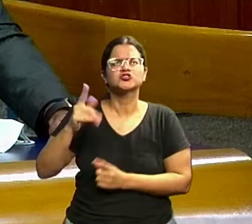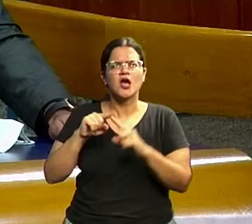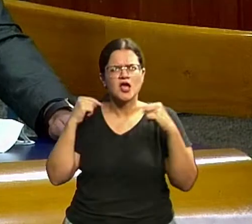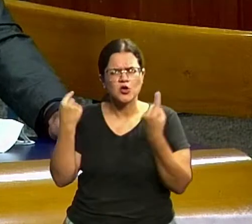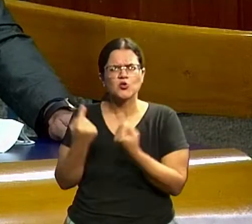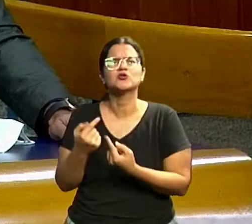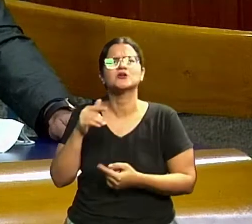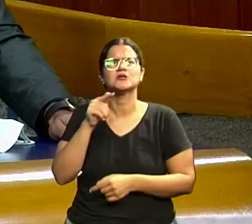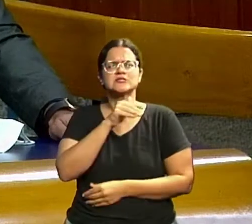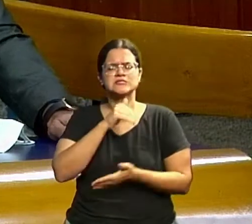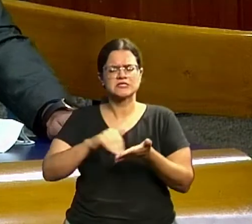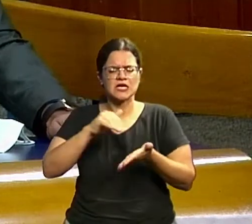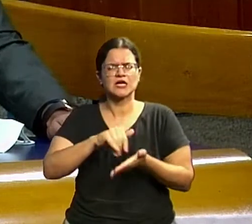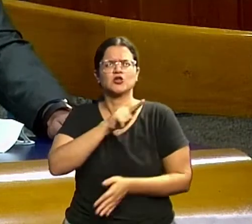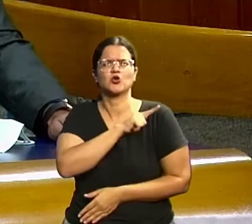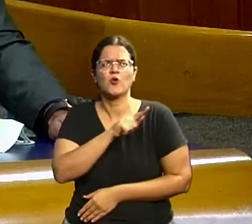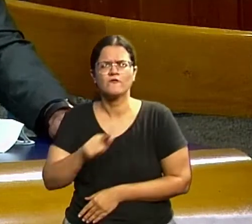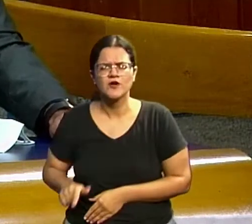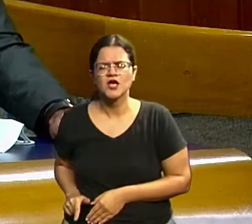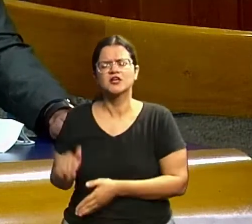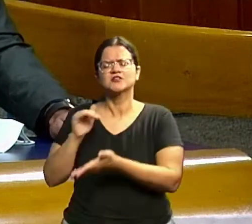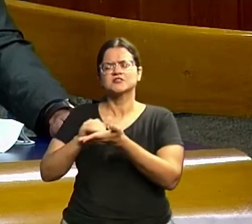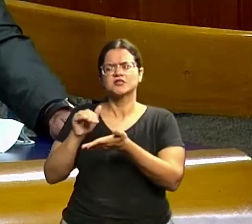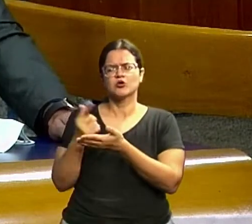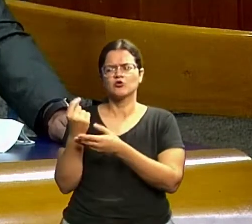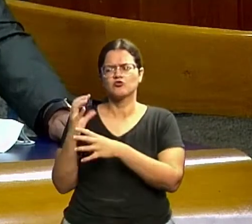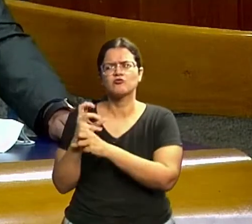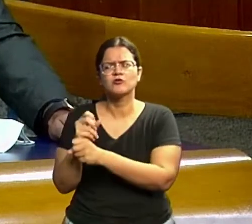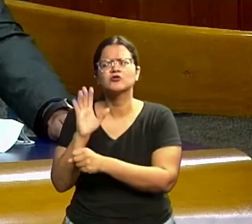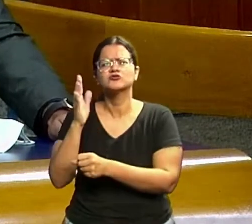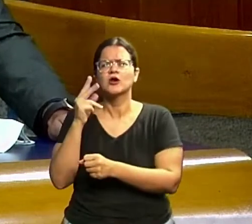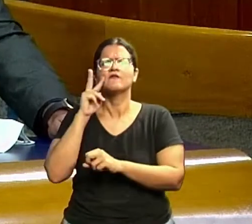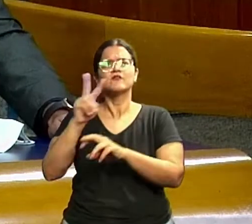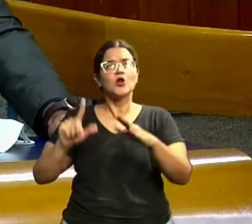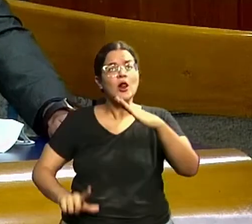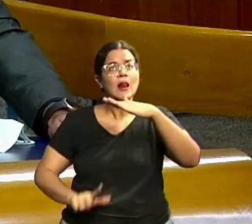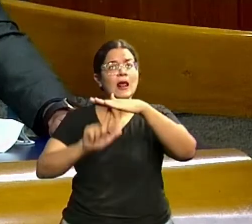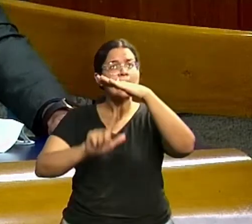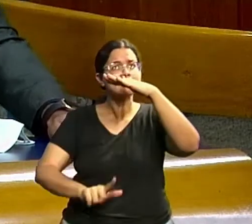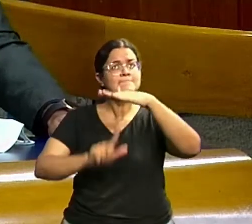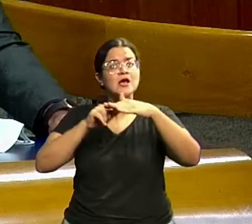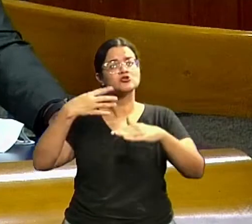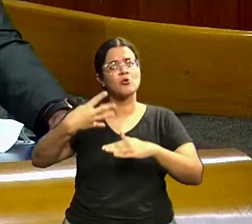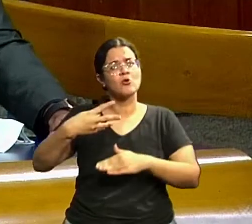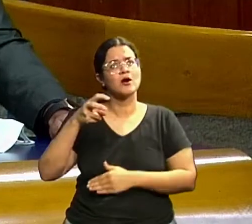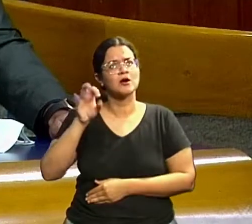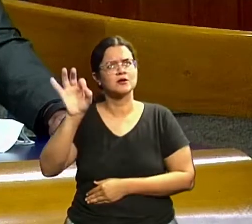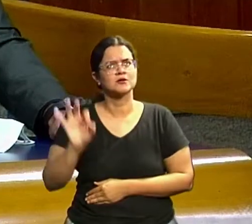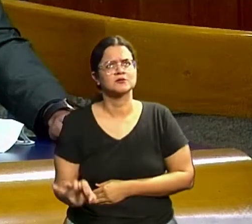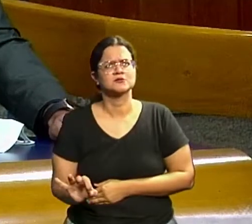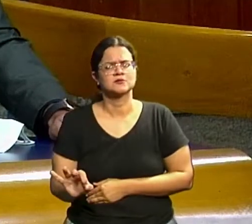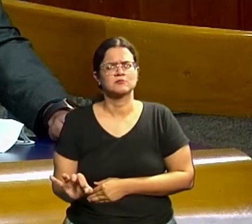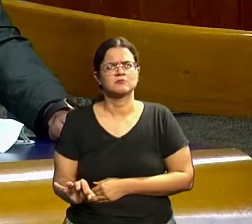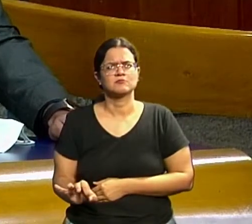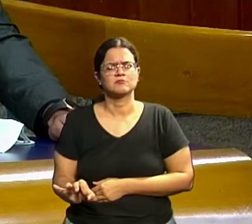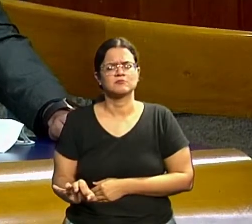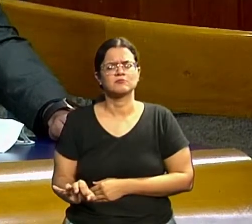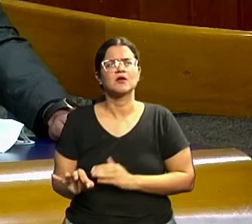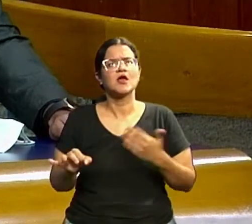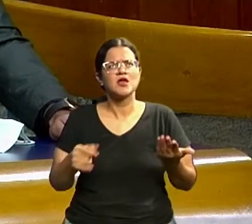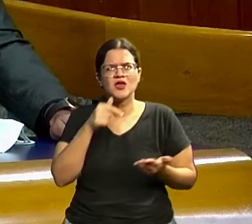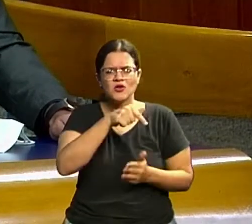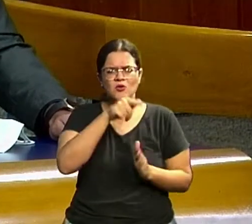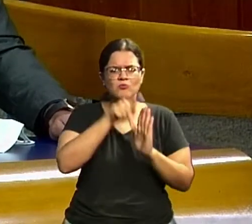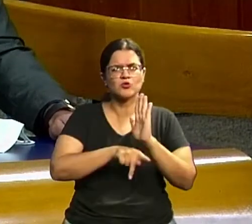com o secretário de governo, com o secretário de finanças, onde colocou um limitador de 45%. E